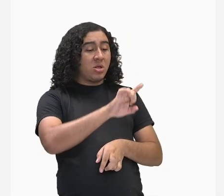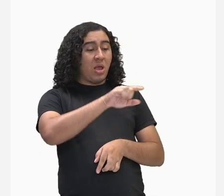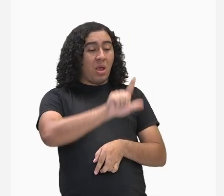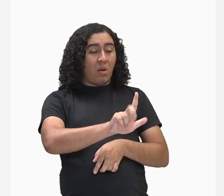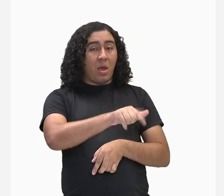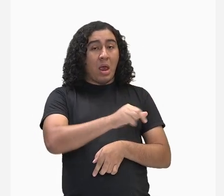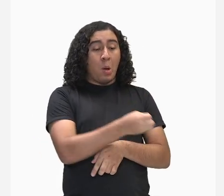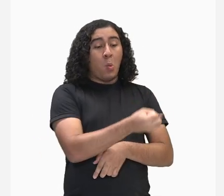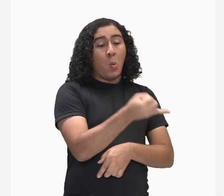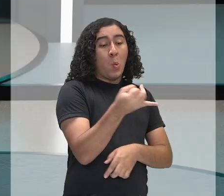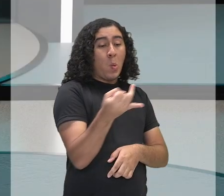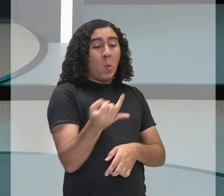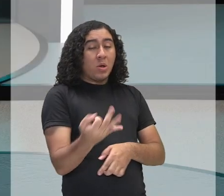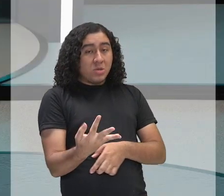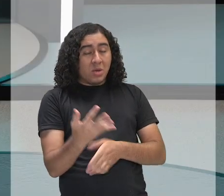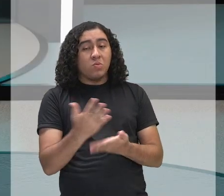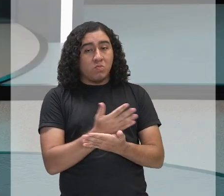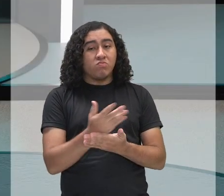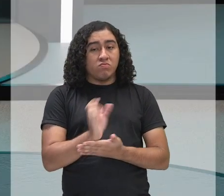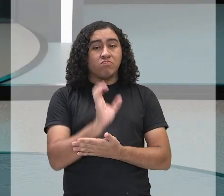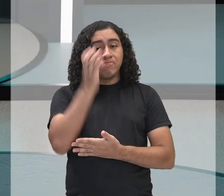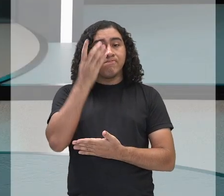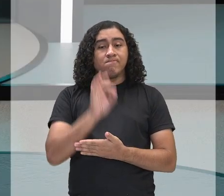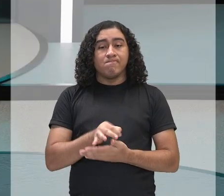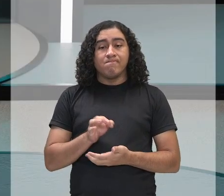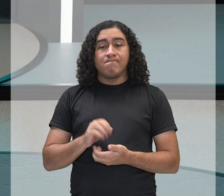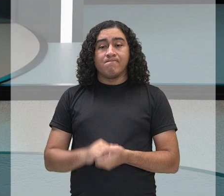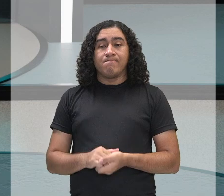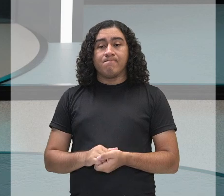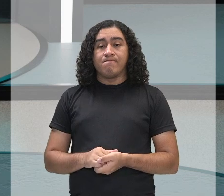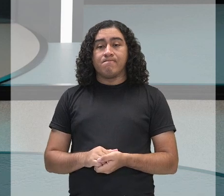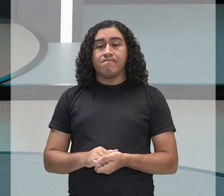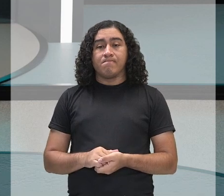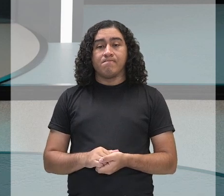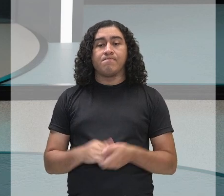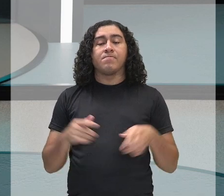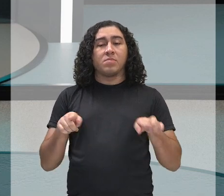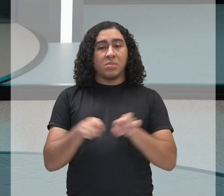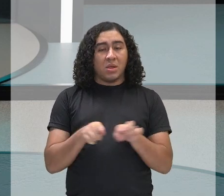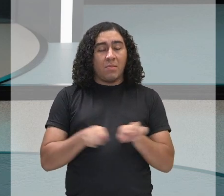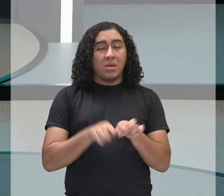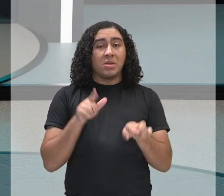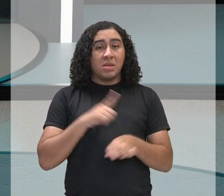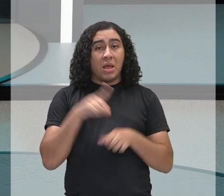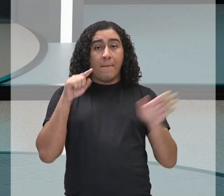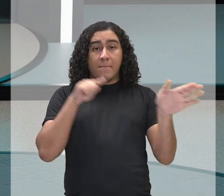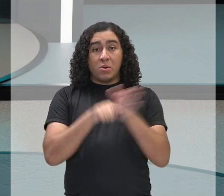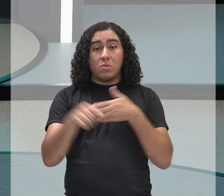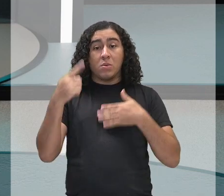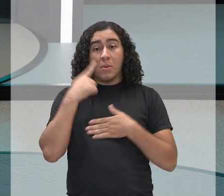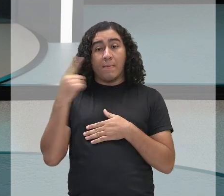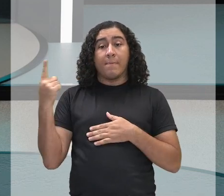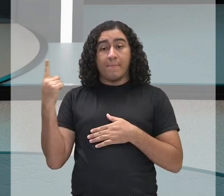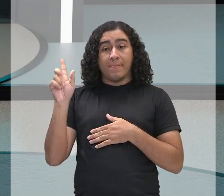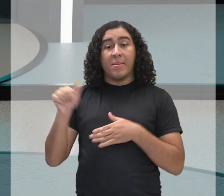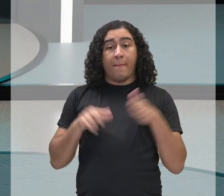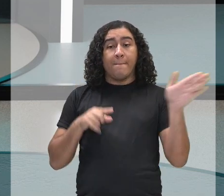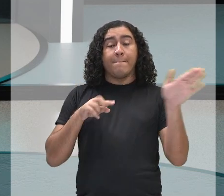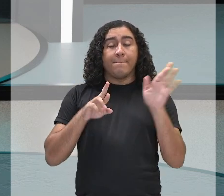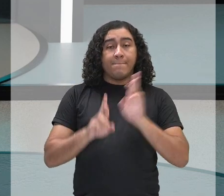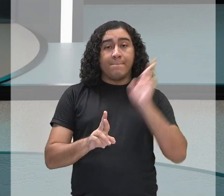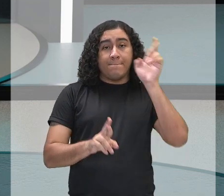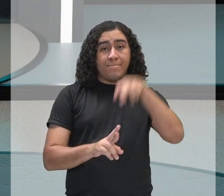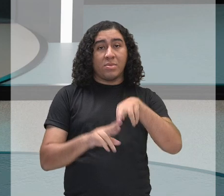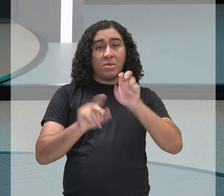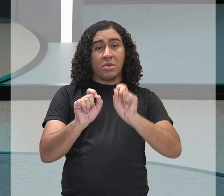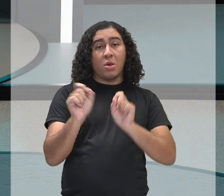quantidade absoluta de algo, tá bom? Então, nós temos what's your phone number, que é a pergunta, né, relacionado aí